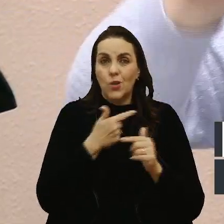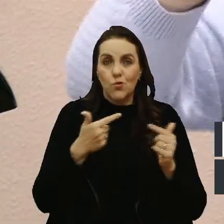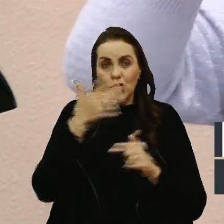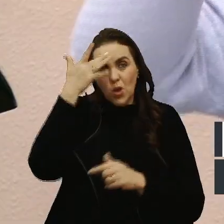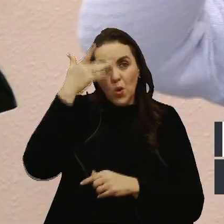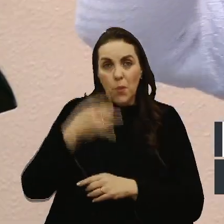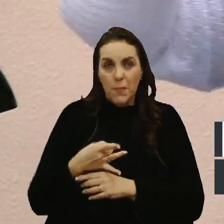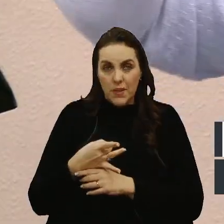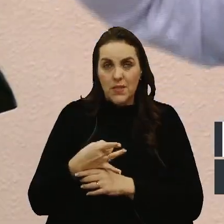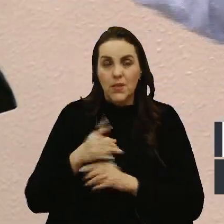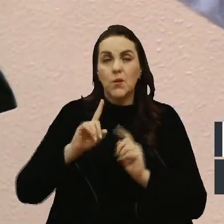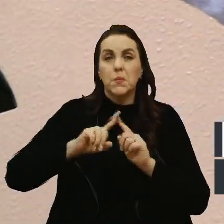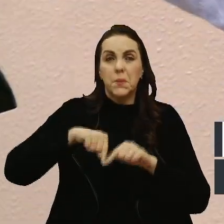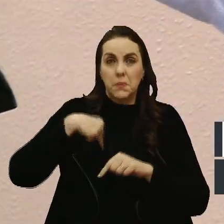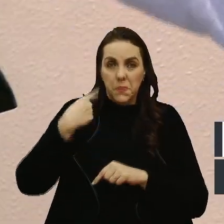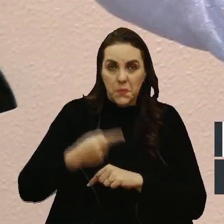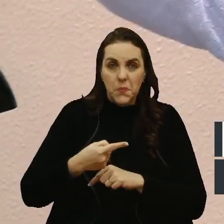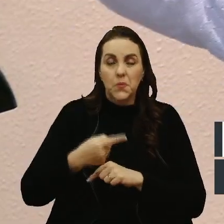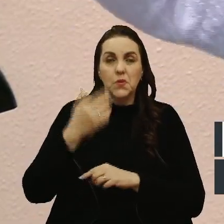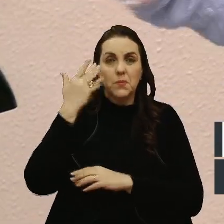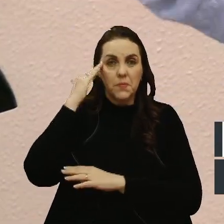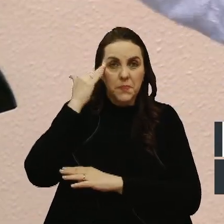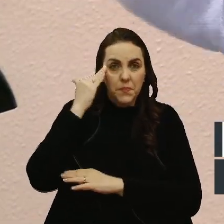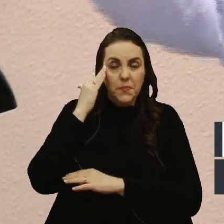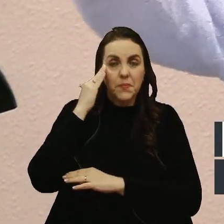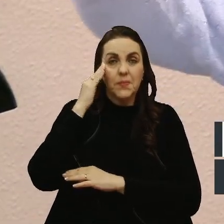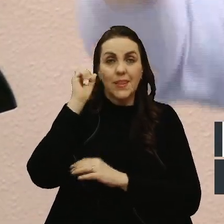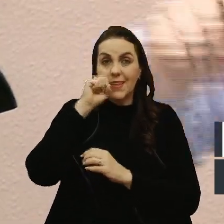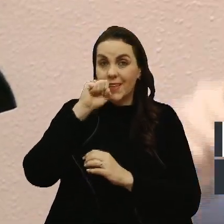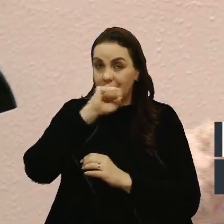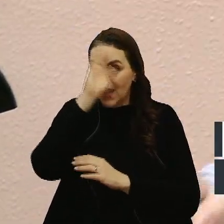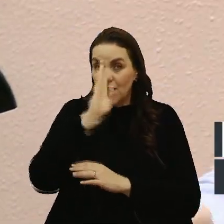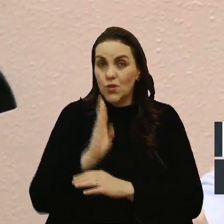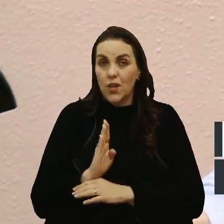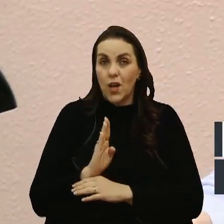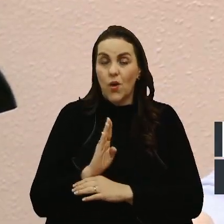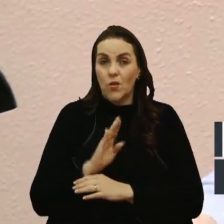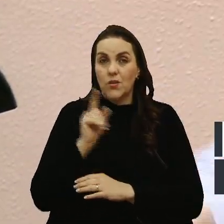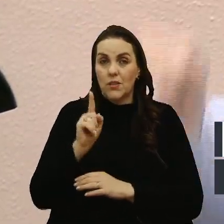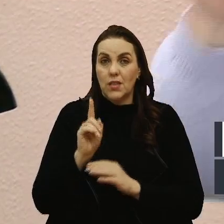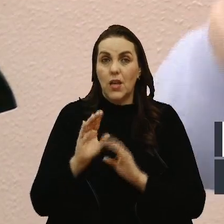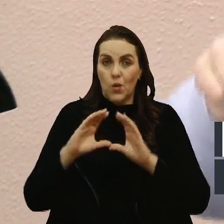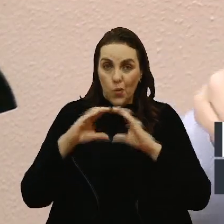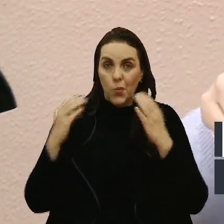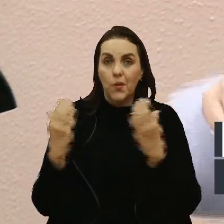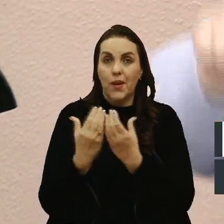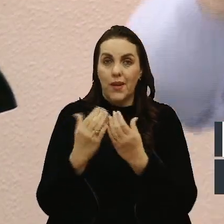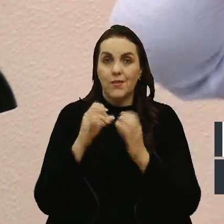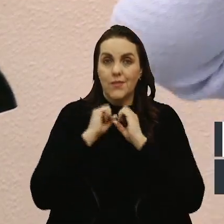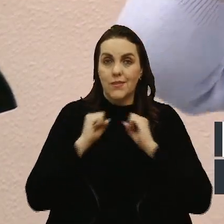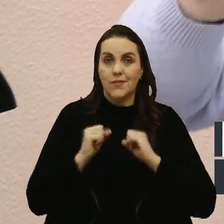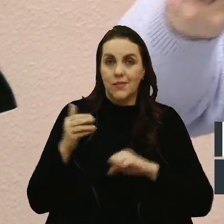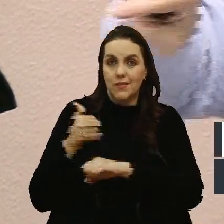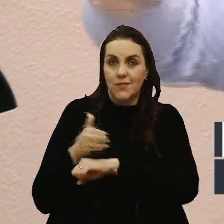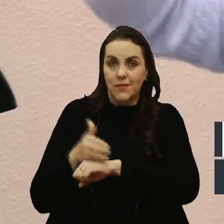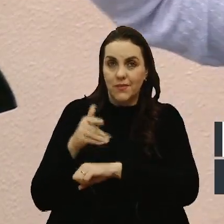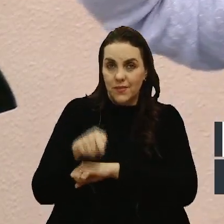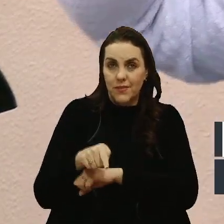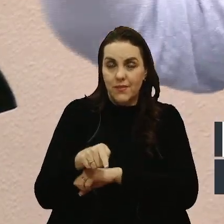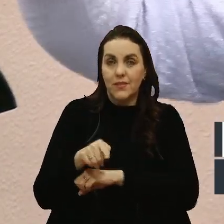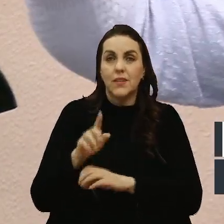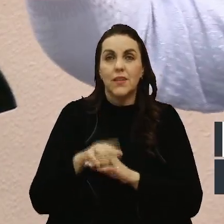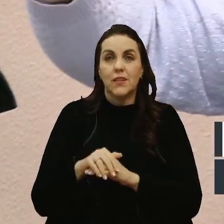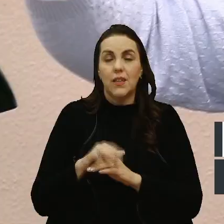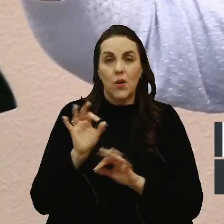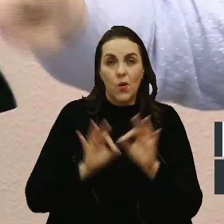entendimento, se buscou entendimentos em nível nacional, nos congressos, que a Secretaria participa, mas acima de tudo, em construção com o